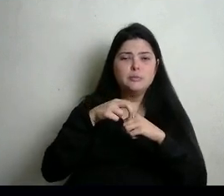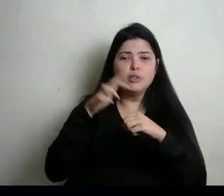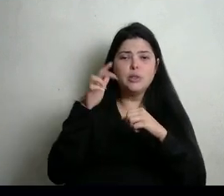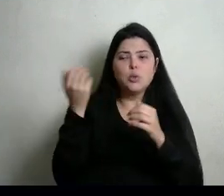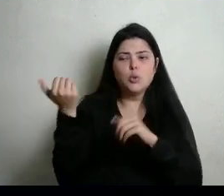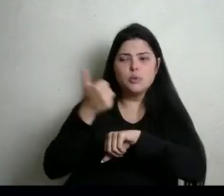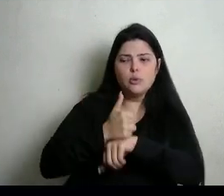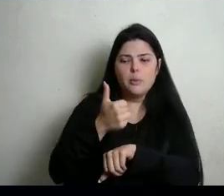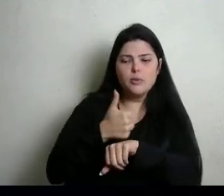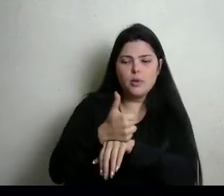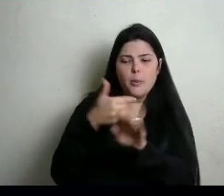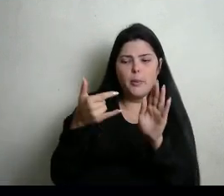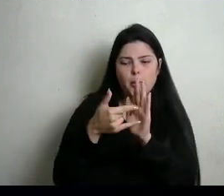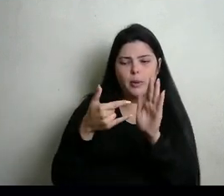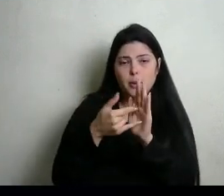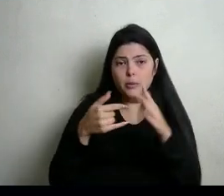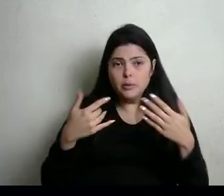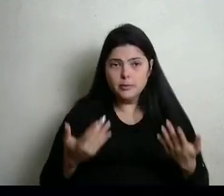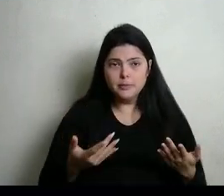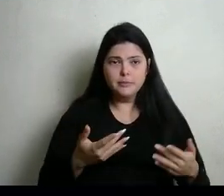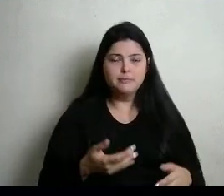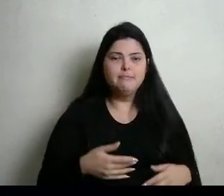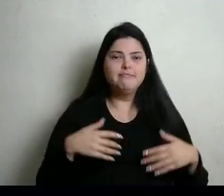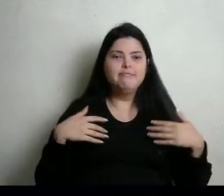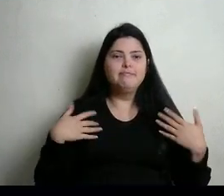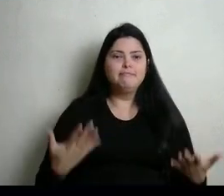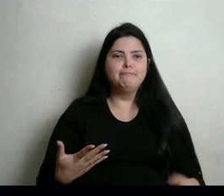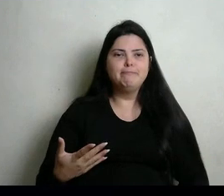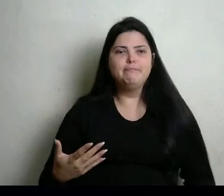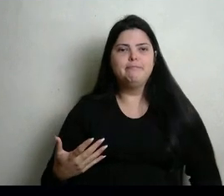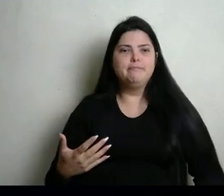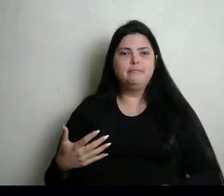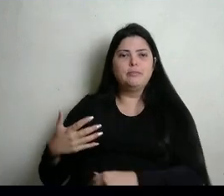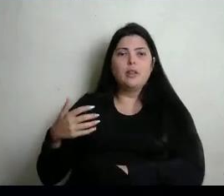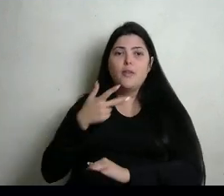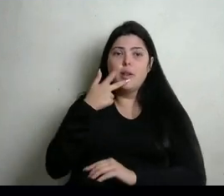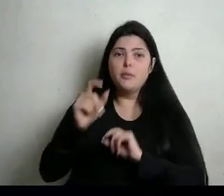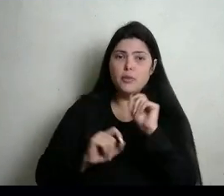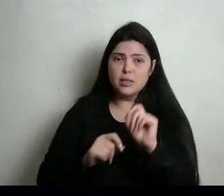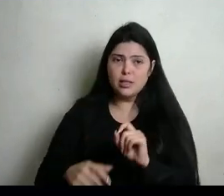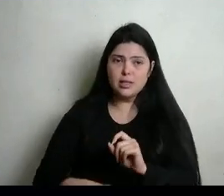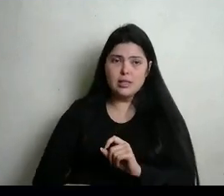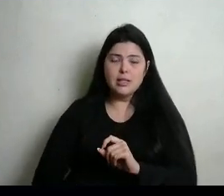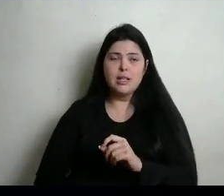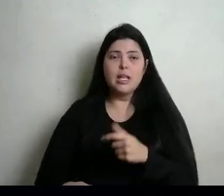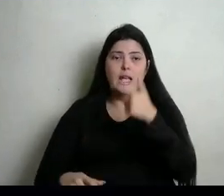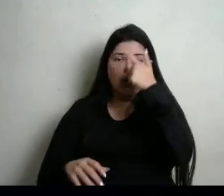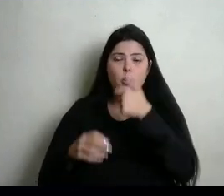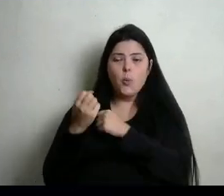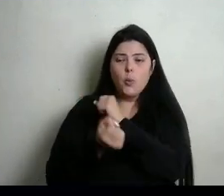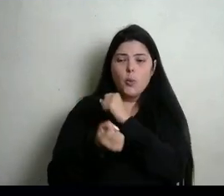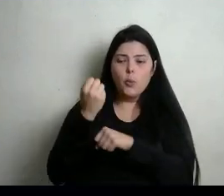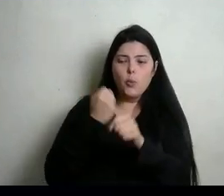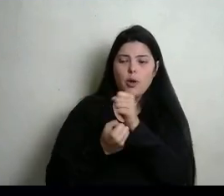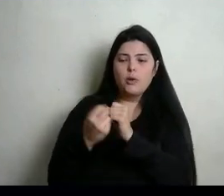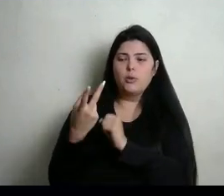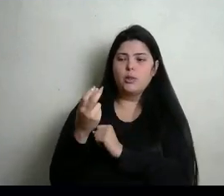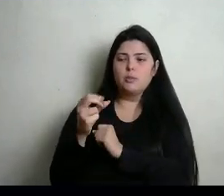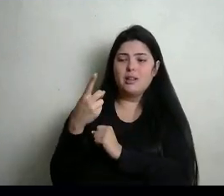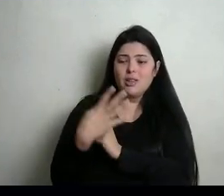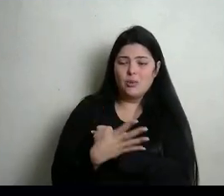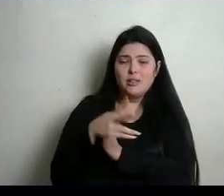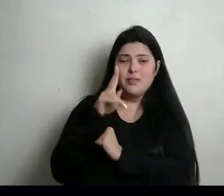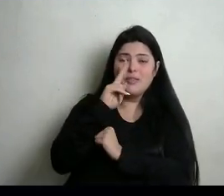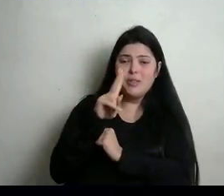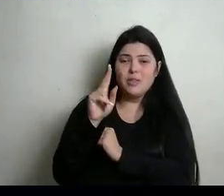programadores? E aí eu digo para vocês, galera, se eu lá em 2014 tivesse visto uma narrativa dessa,